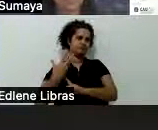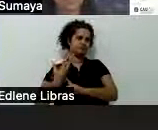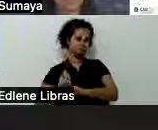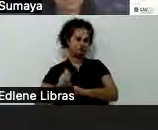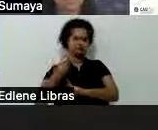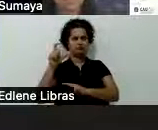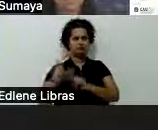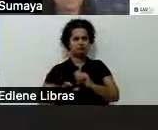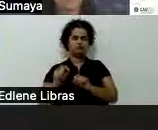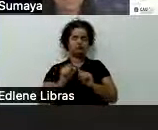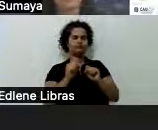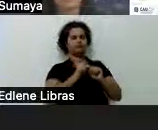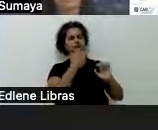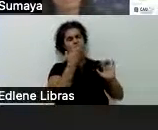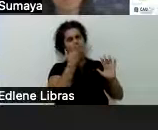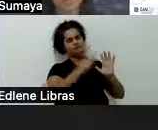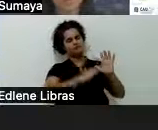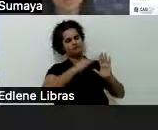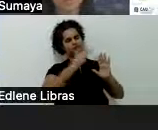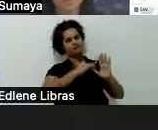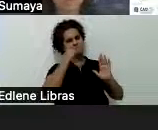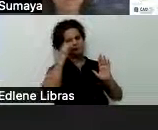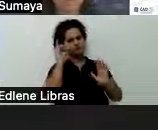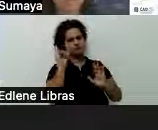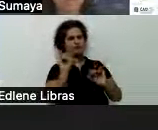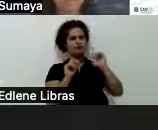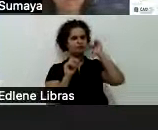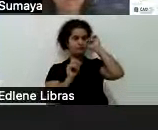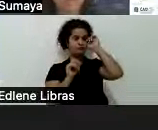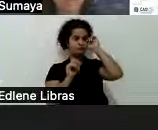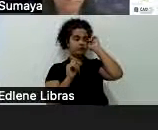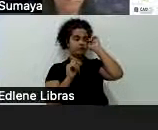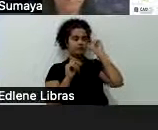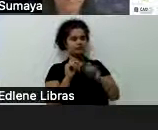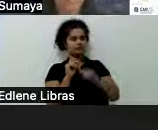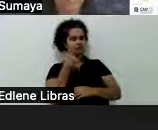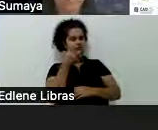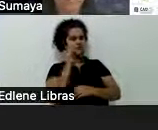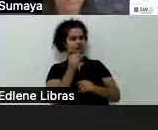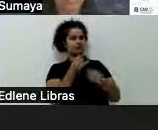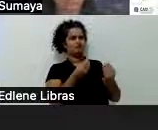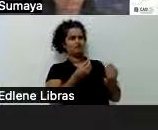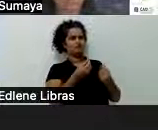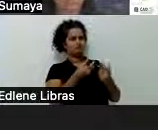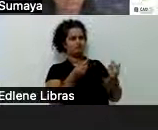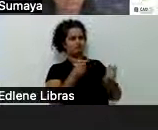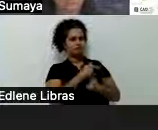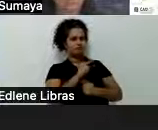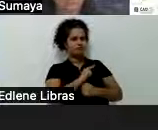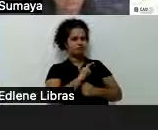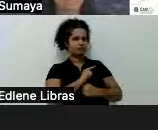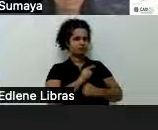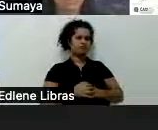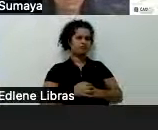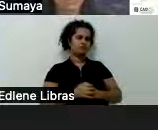mural, para evitar um pouco essa sensação de fundos, né, que esses lotes têm. Aqui também os